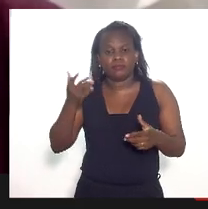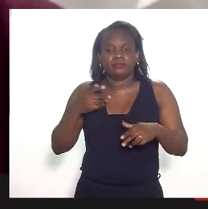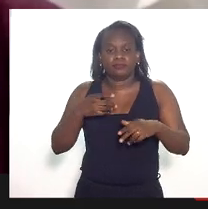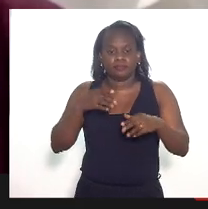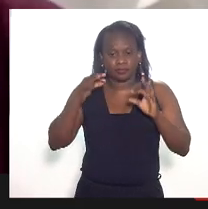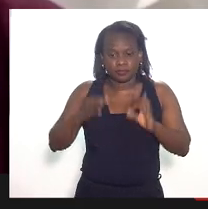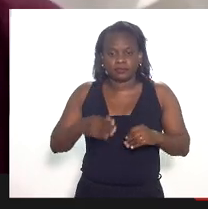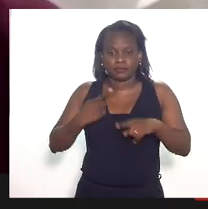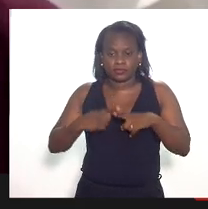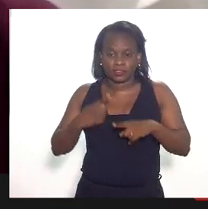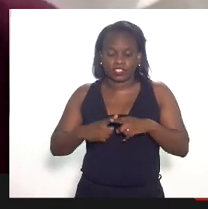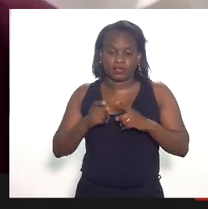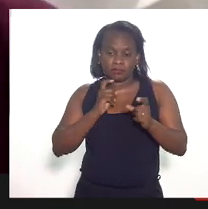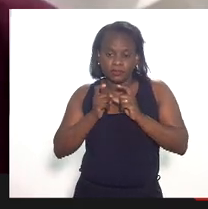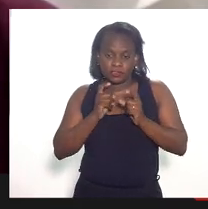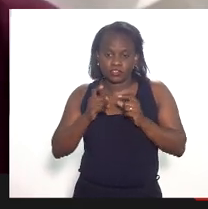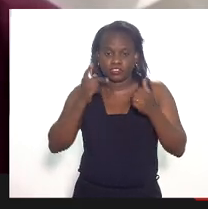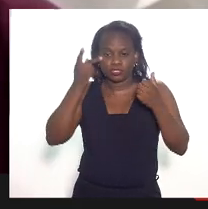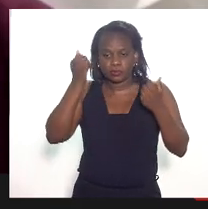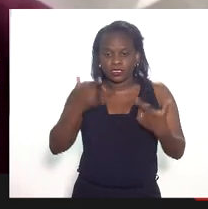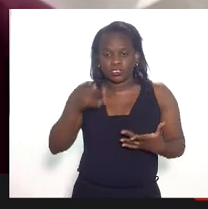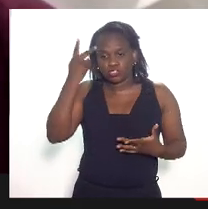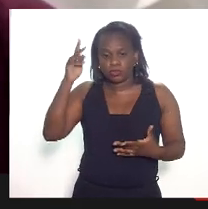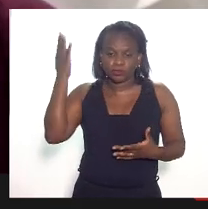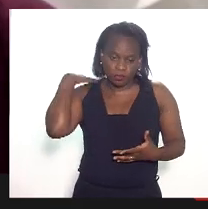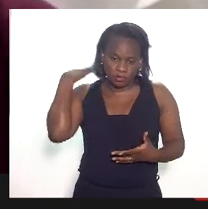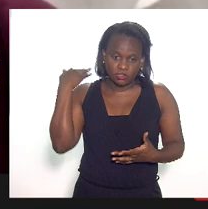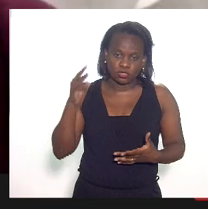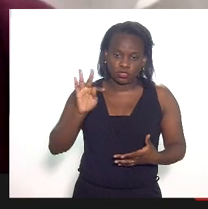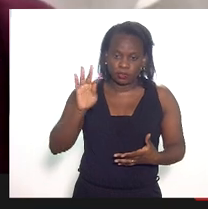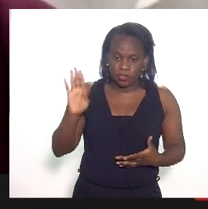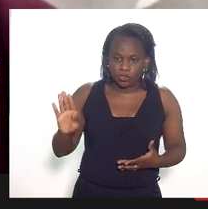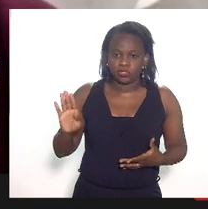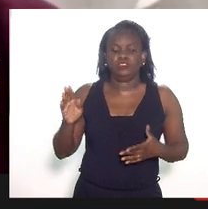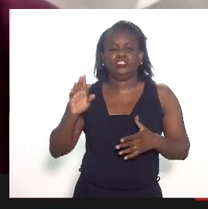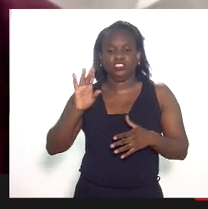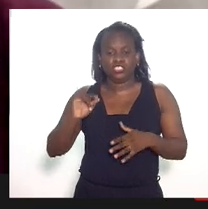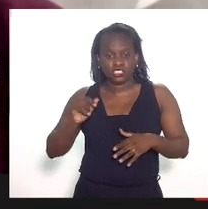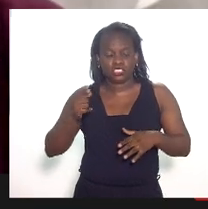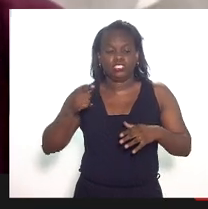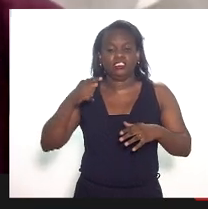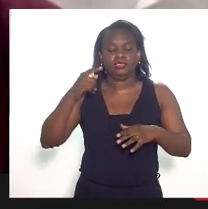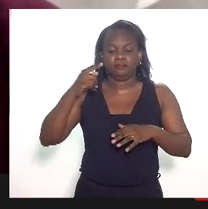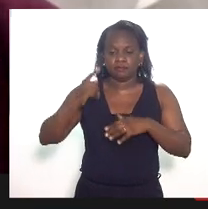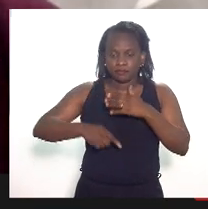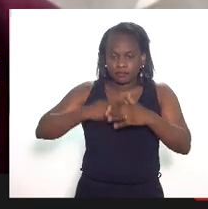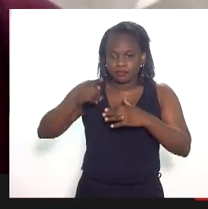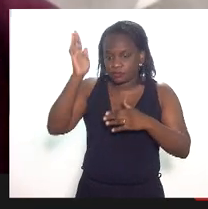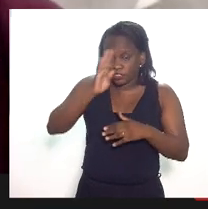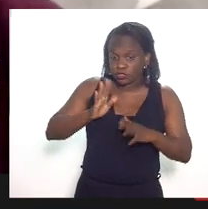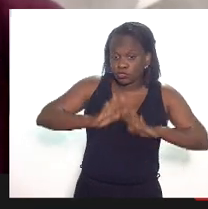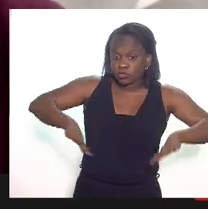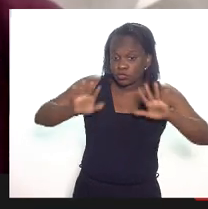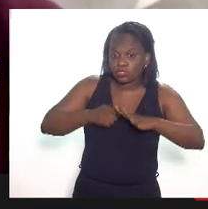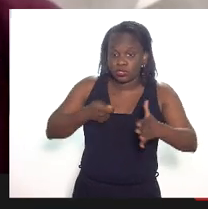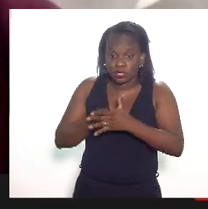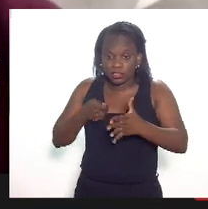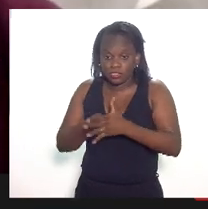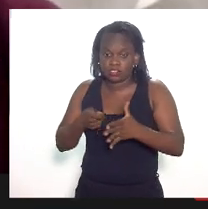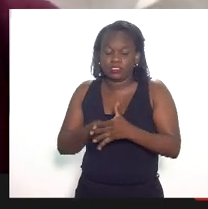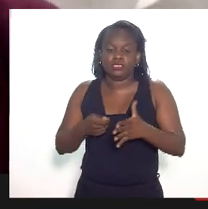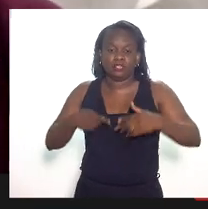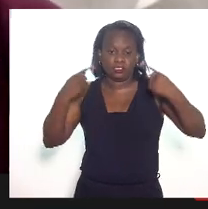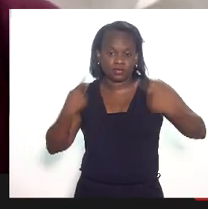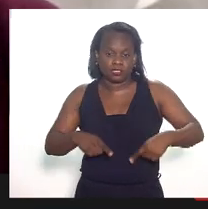estávamos discutindo a questão da tuberculose no Dia Nacional de Luta contra a